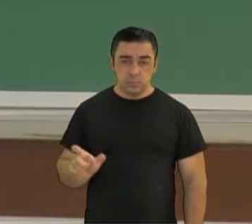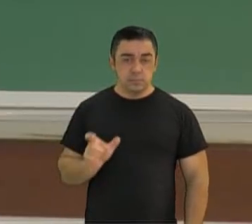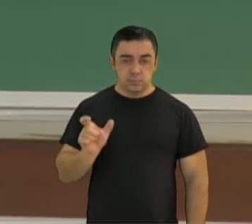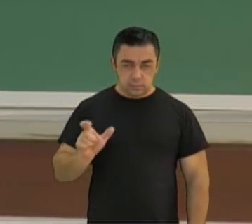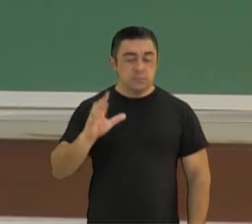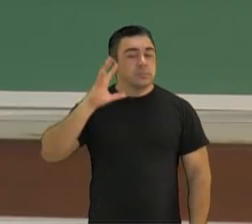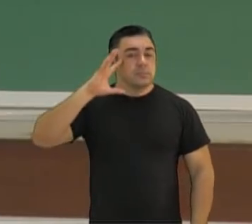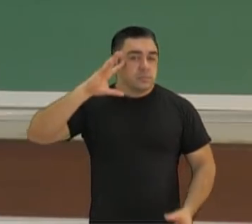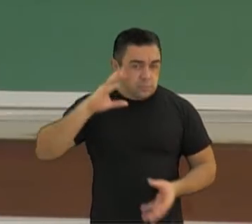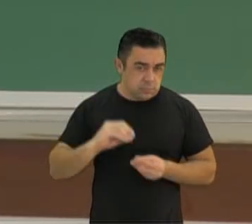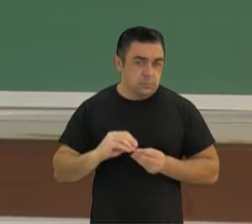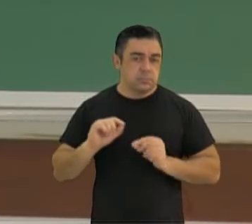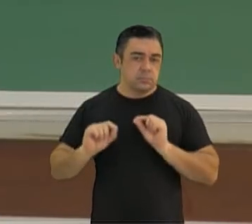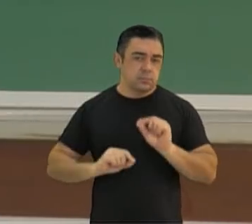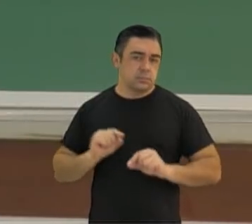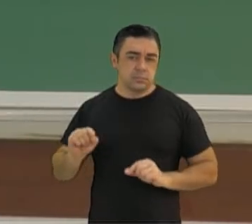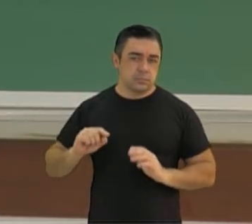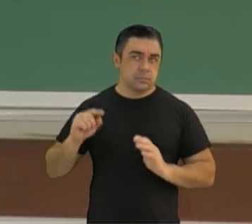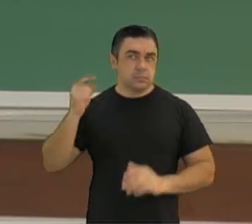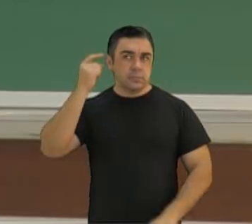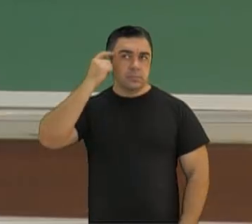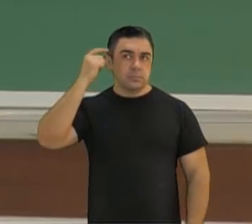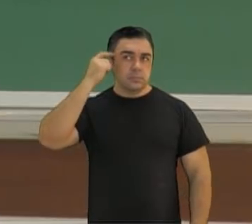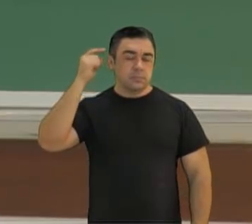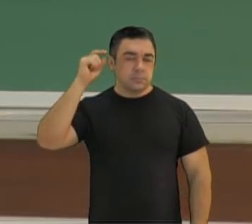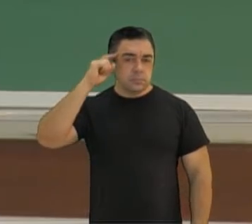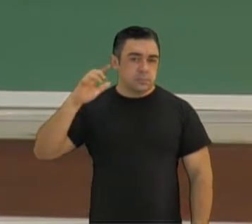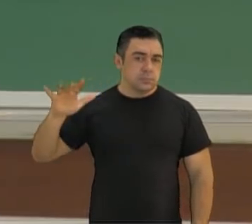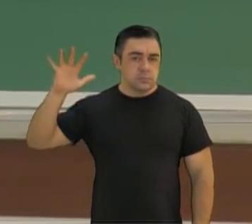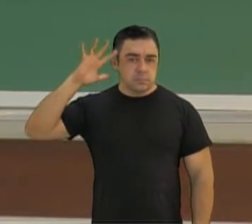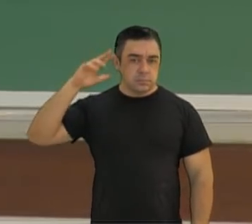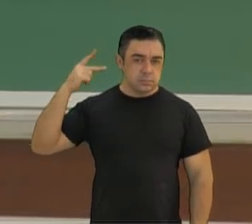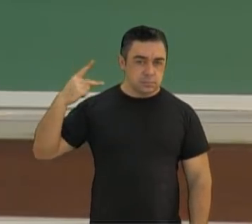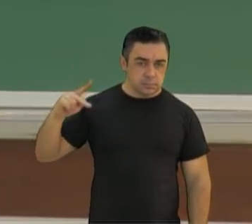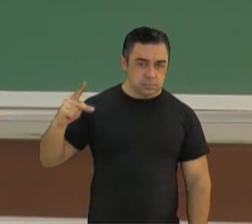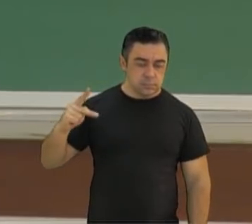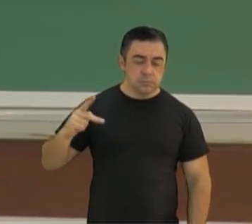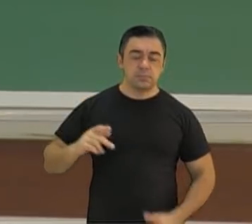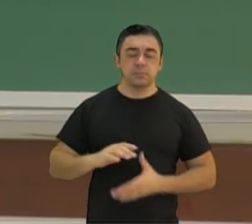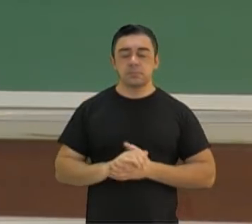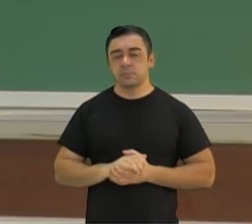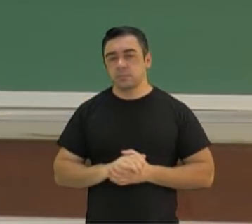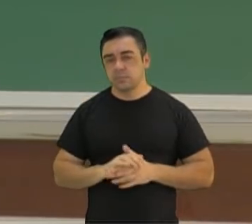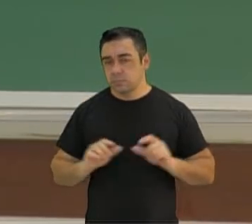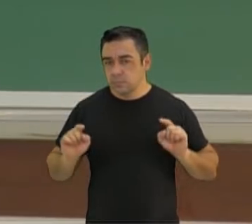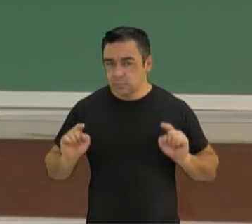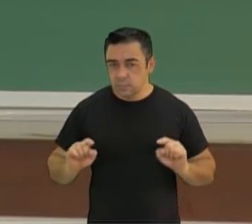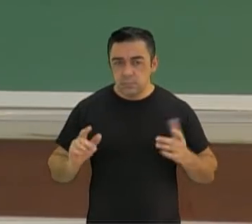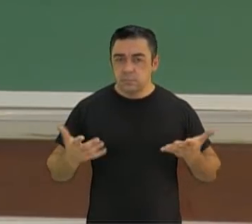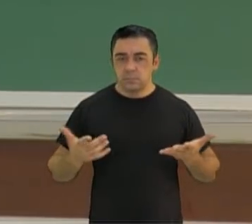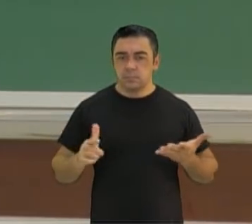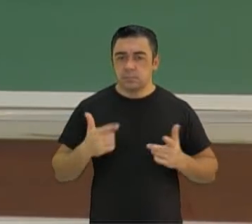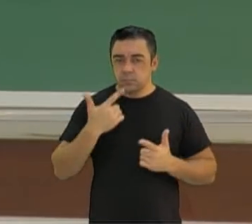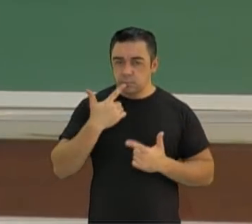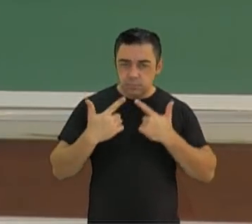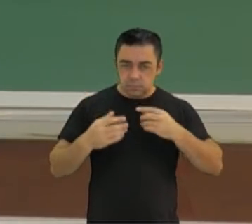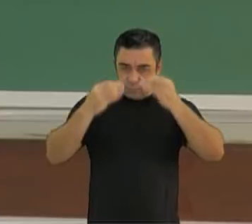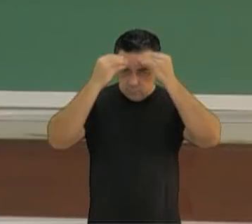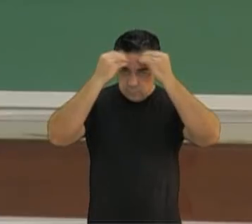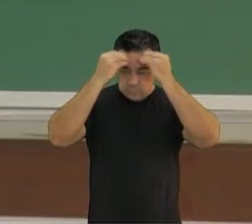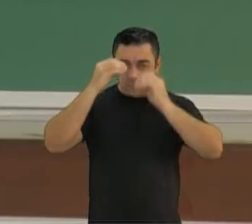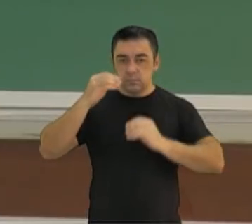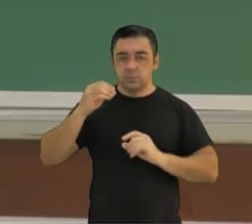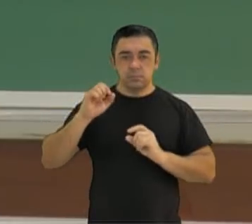nós conseguimos entender o que estava sendo transmitido ali pela tirinha, apesar de não ter linguagem